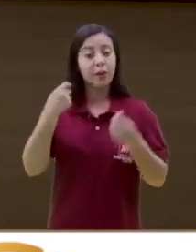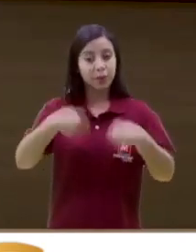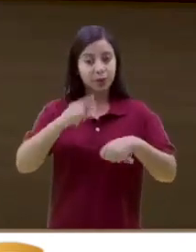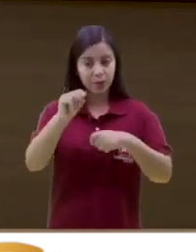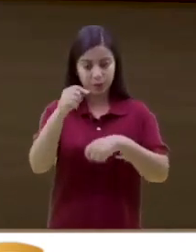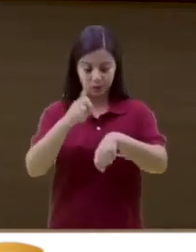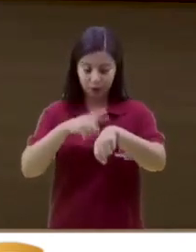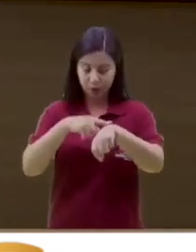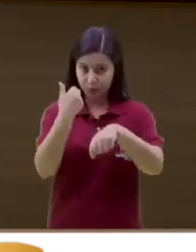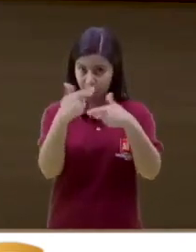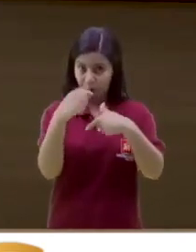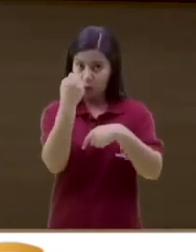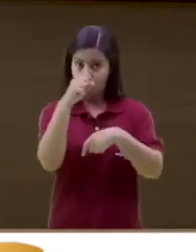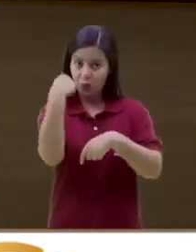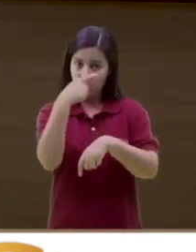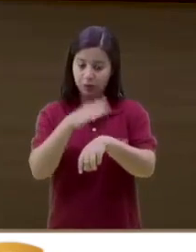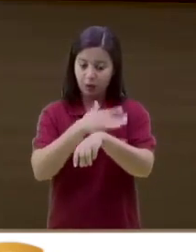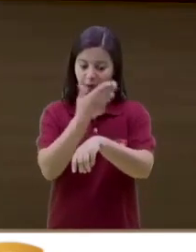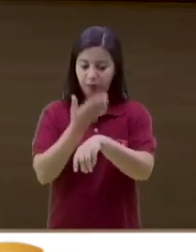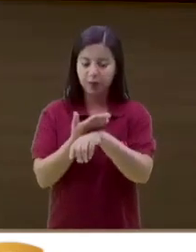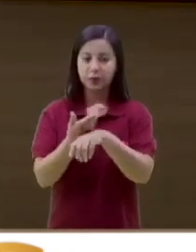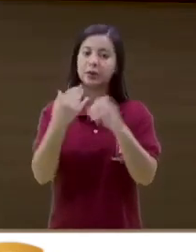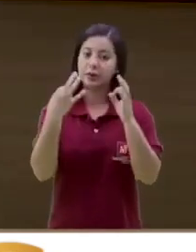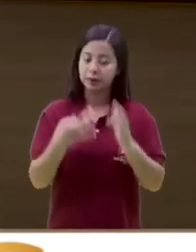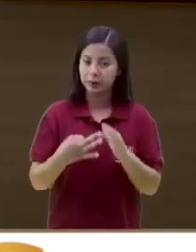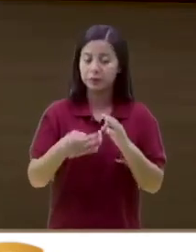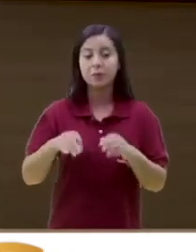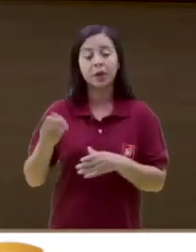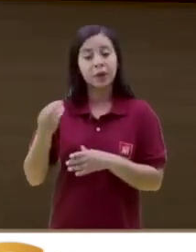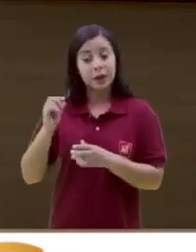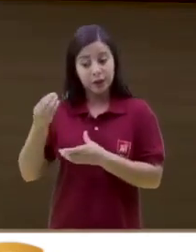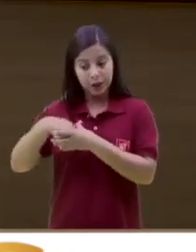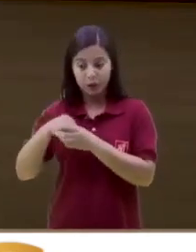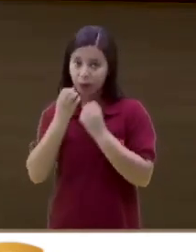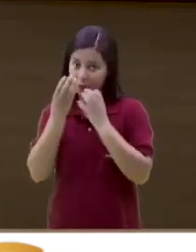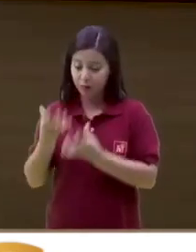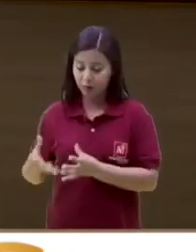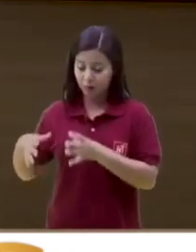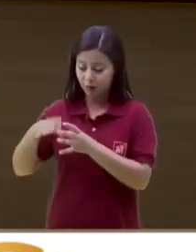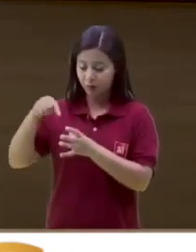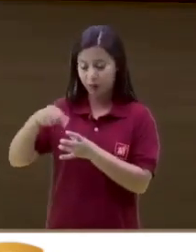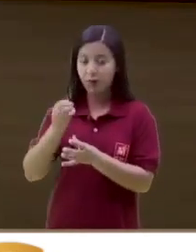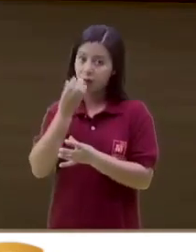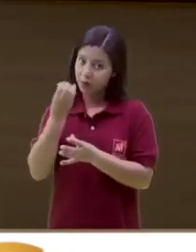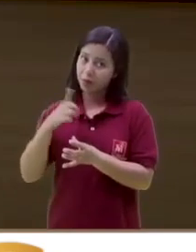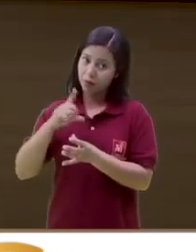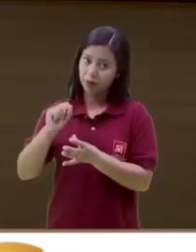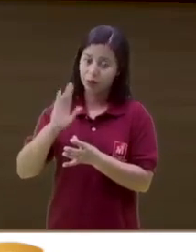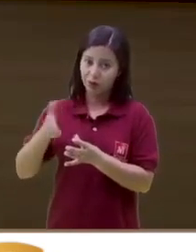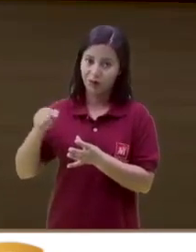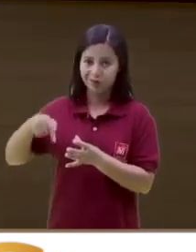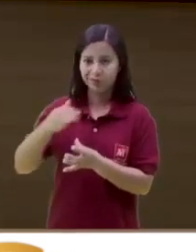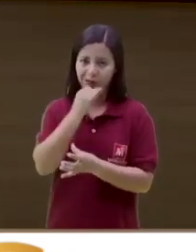período de 8 horas de trabalho. A sua parte eletrônica, ele já vai ter lá inserido os dados. Esse equipamento, como ele é um